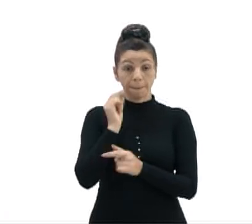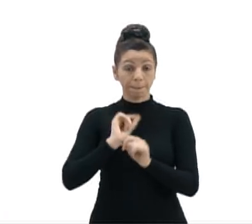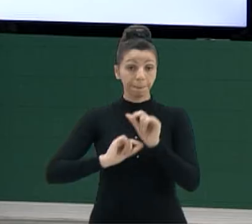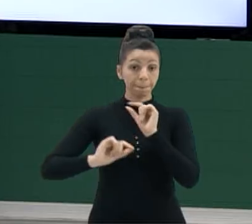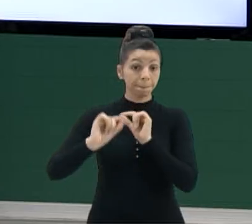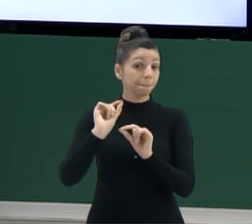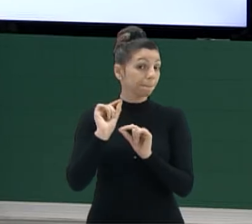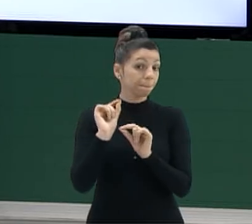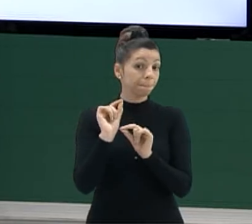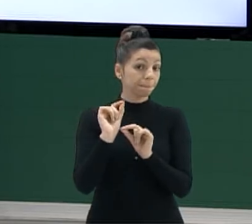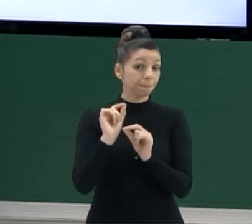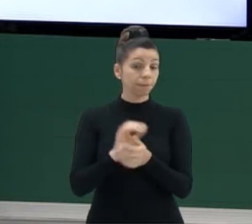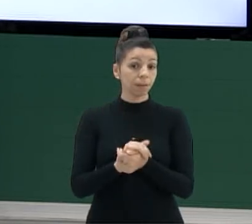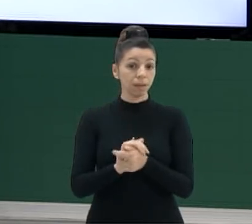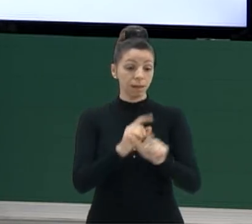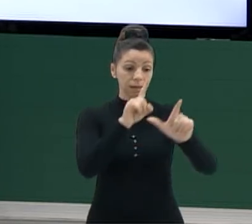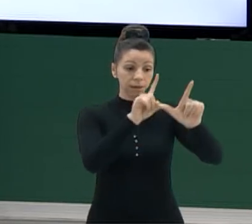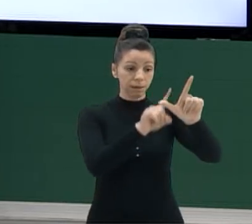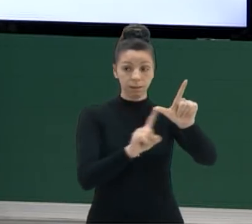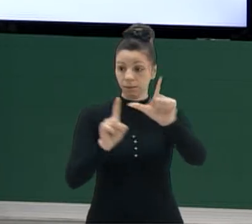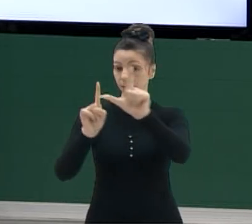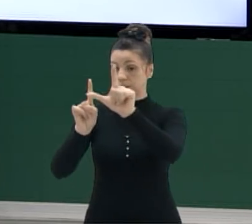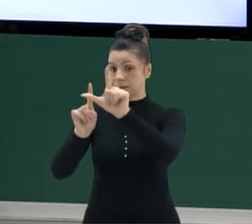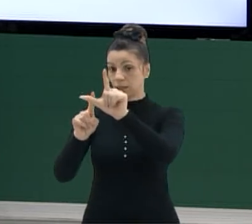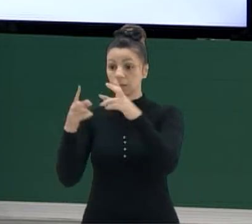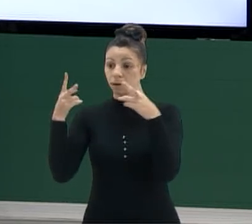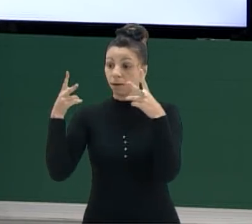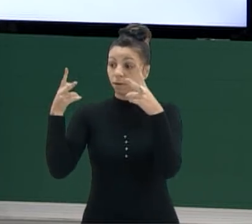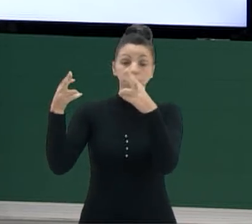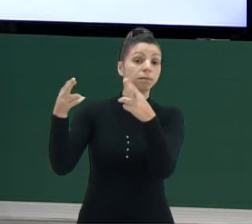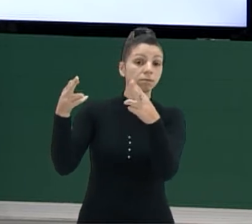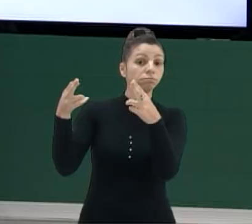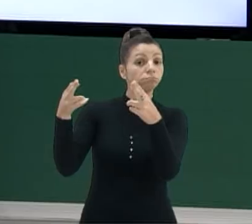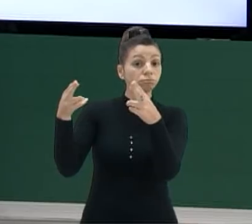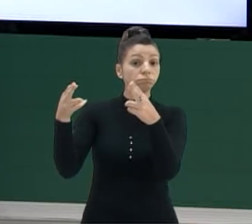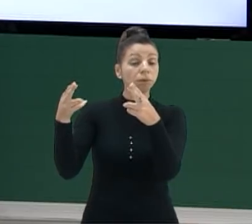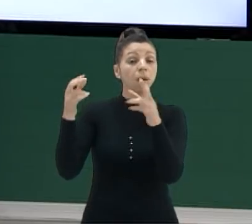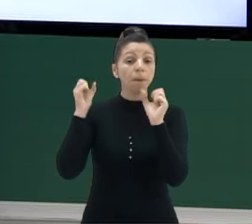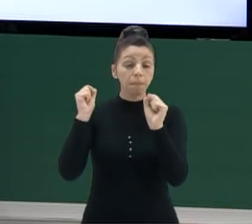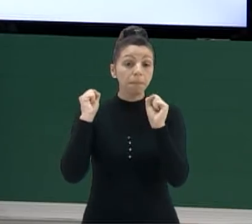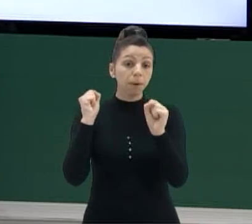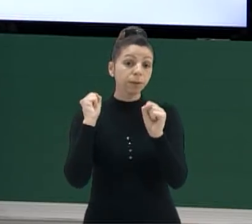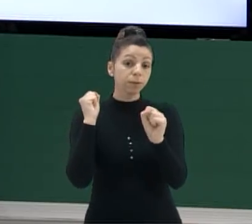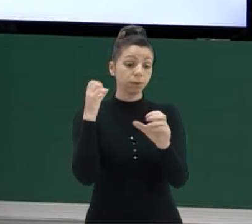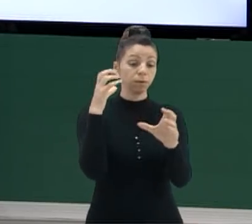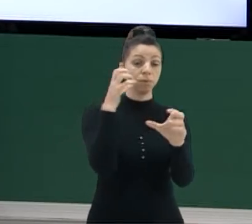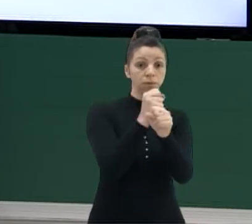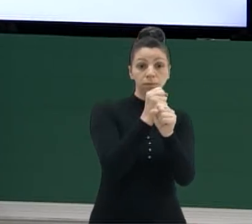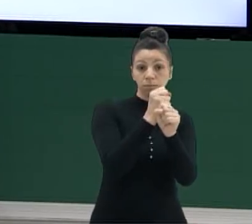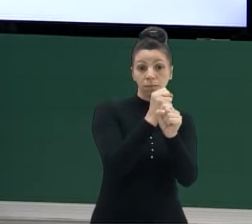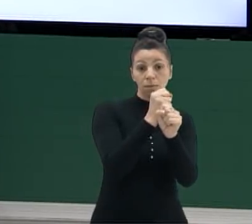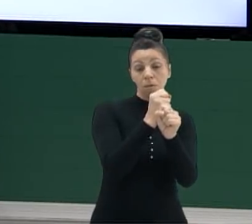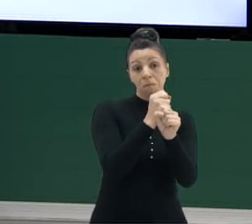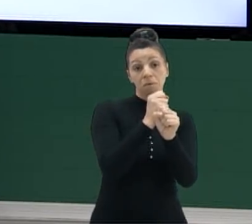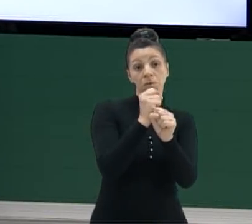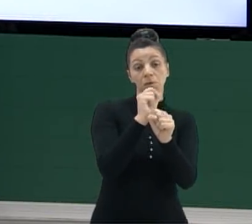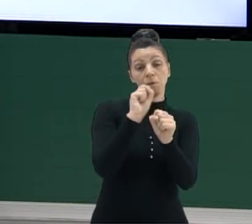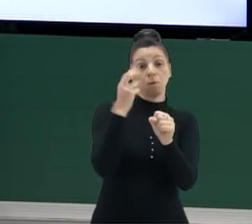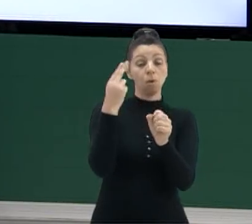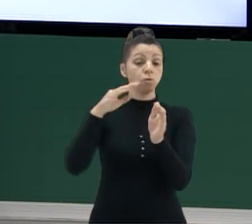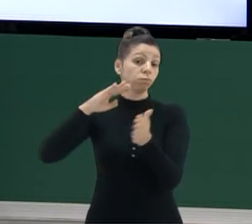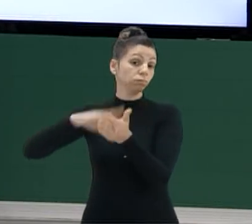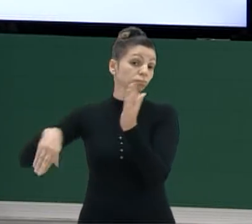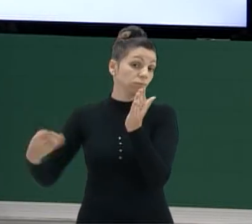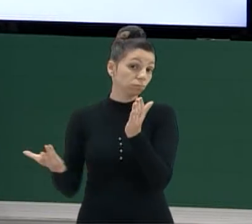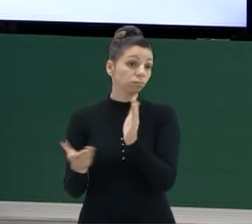as letras? São semelhantes. Então, eu posso fazer a conta de mais ou a conta de menos. Como é que eu vou olhar? Olha aqui,